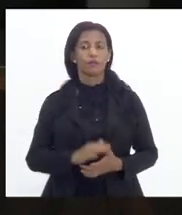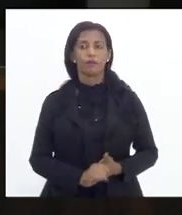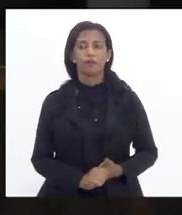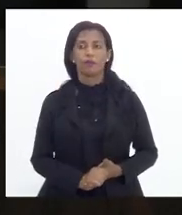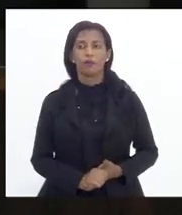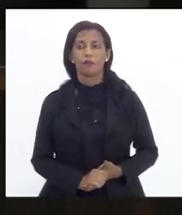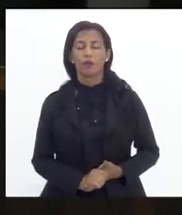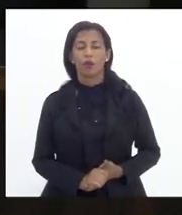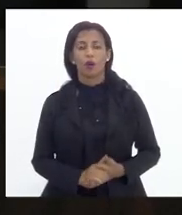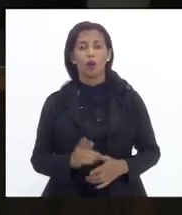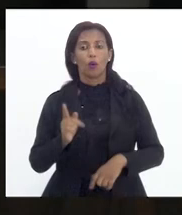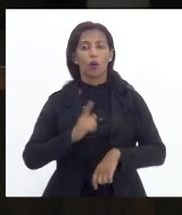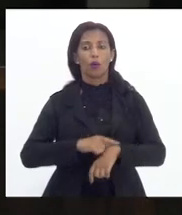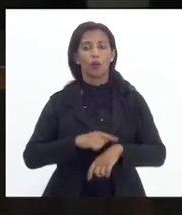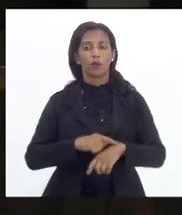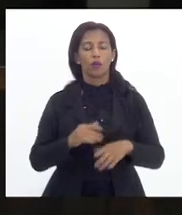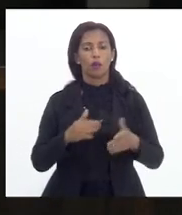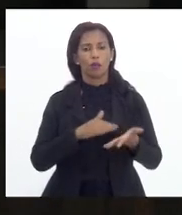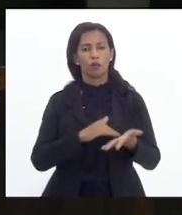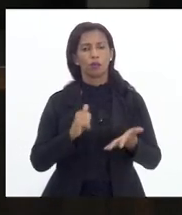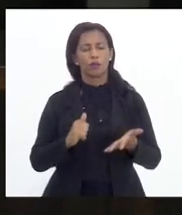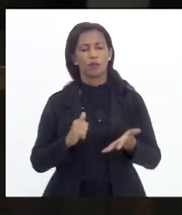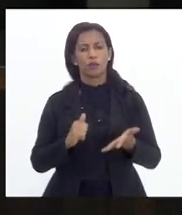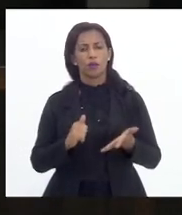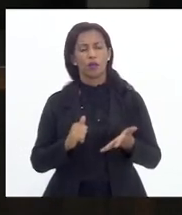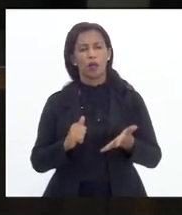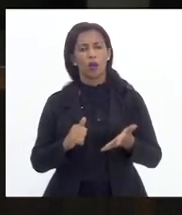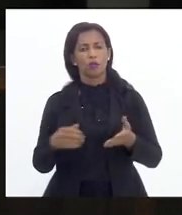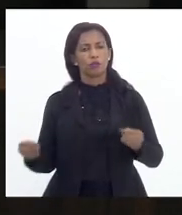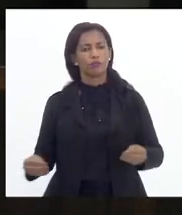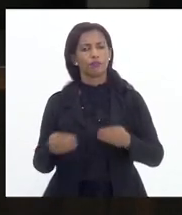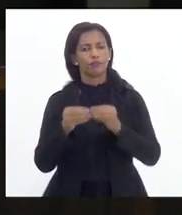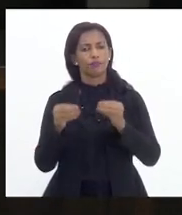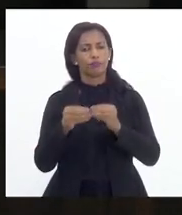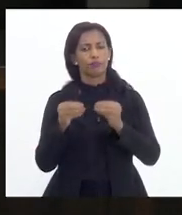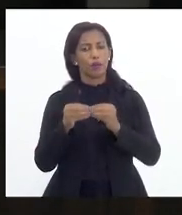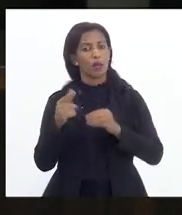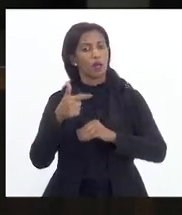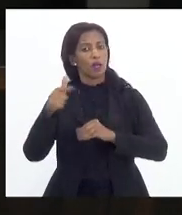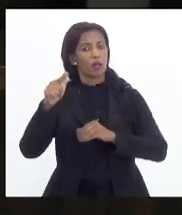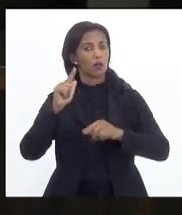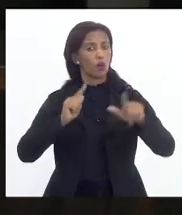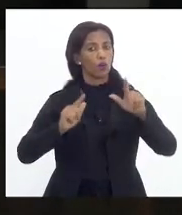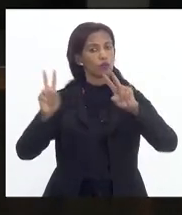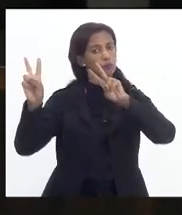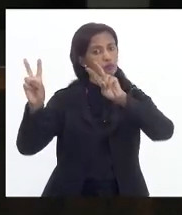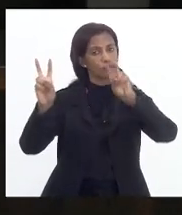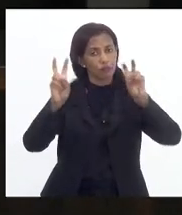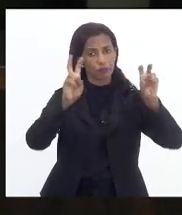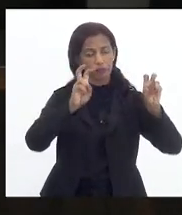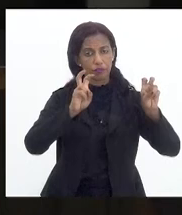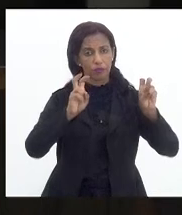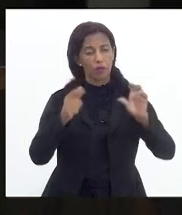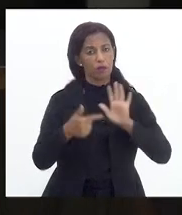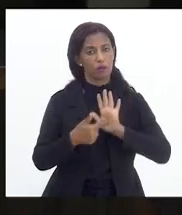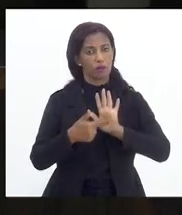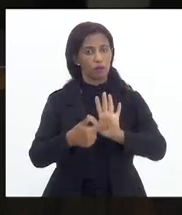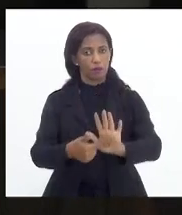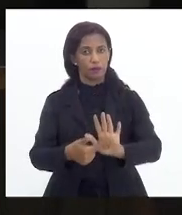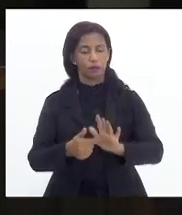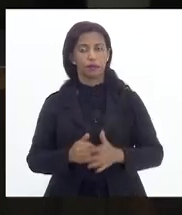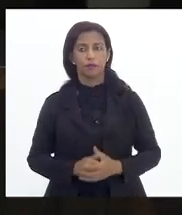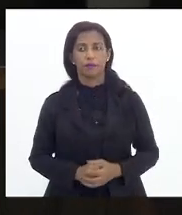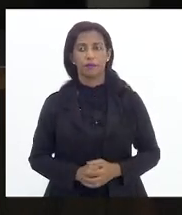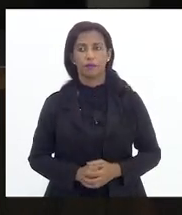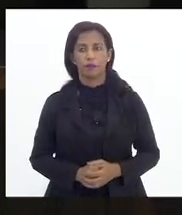extinção do adicional de tempo de serviço da licença-prêmio Dá licença especial entre outros temas que serão aqui apresentados